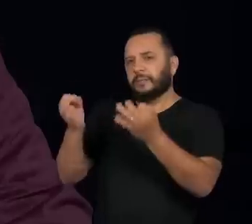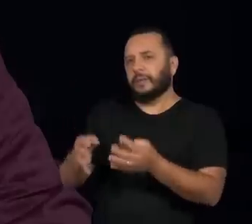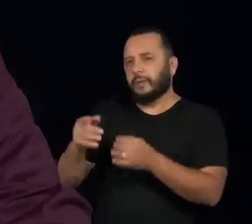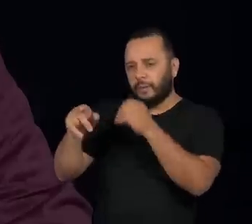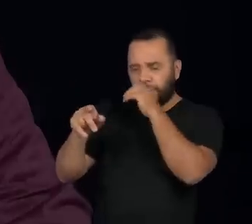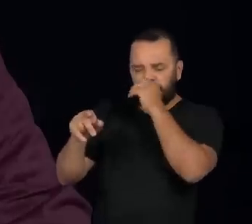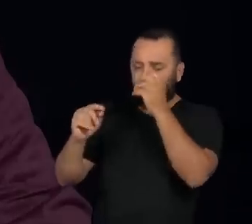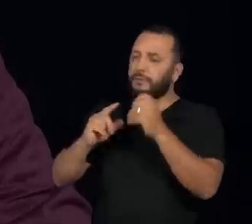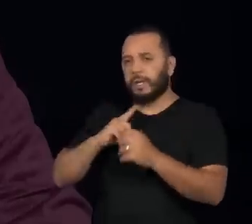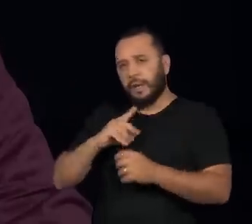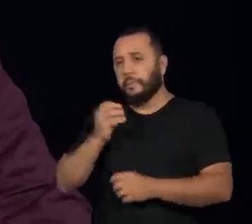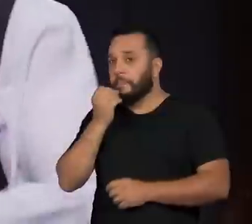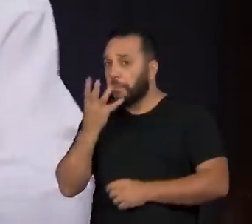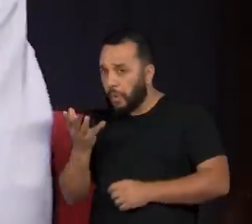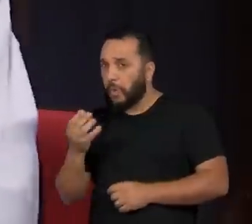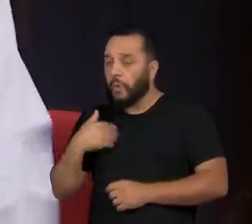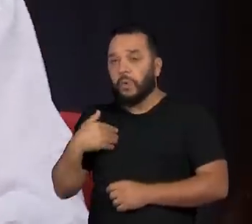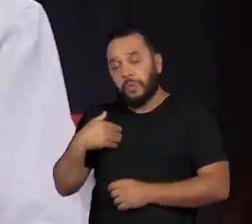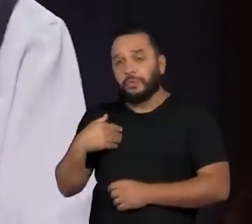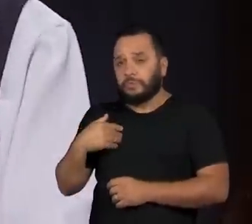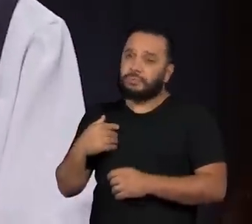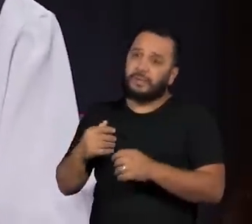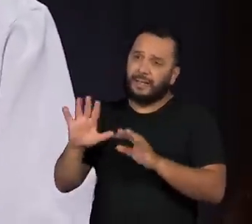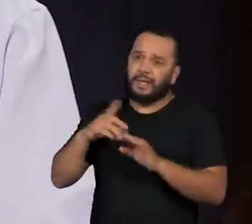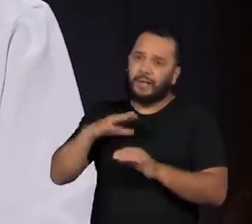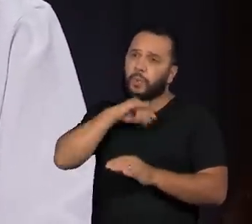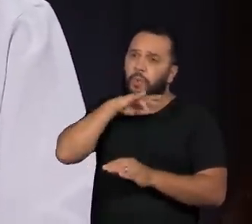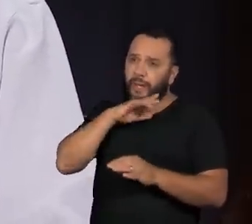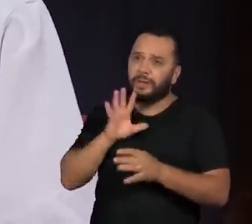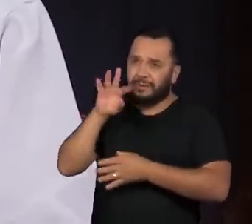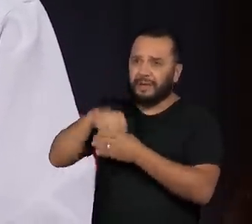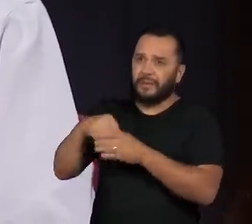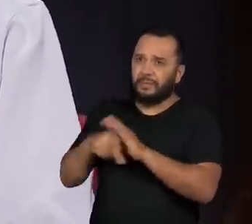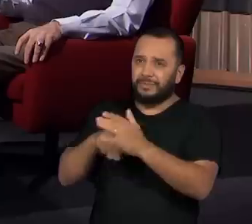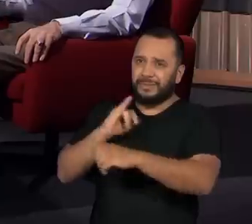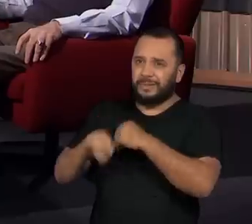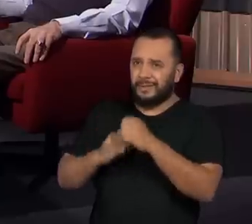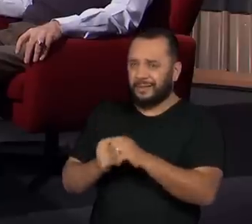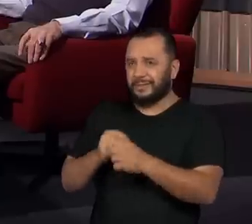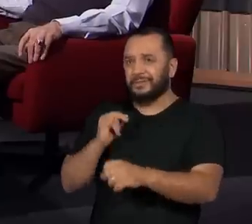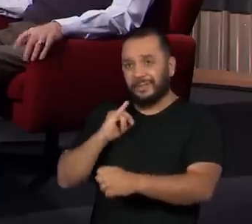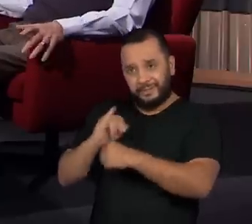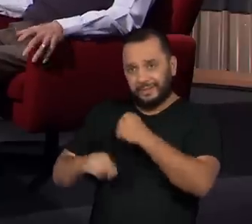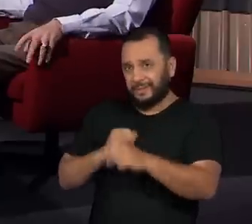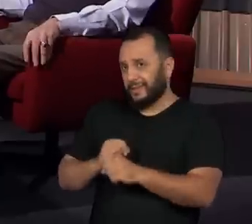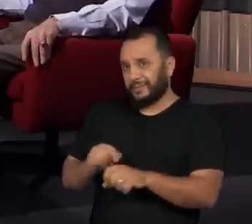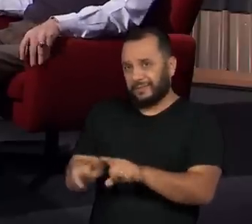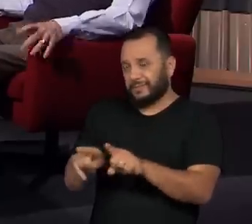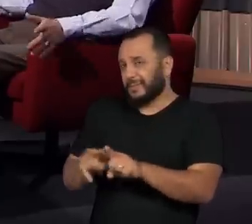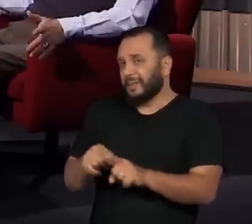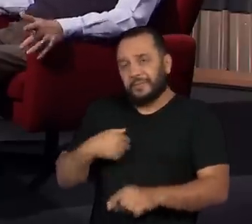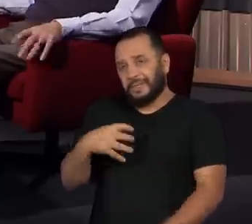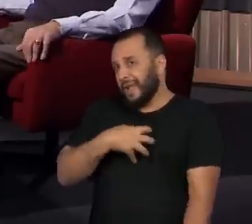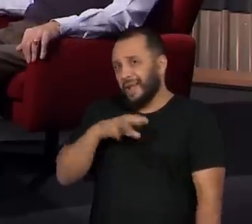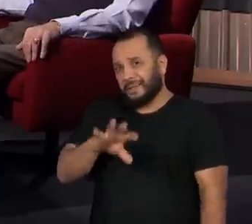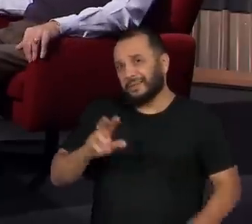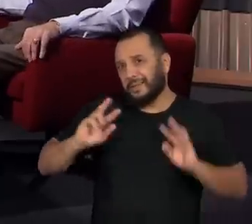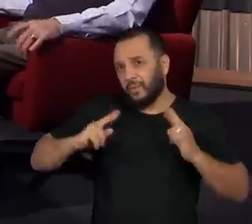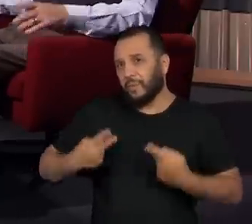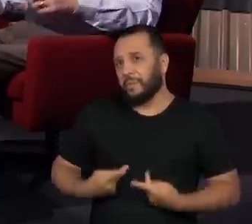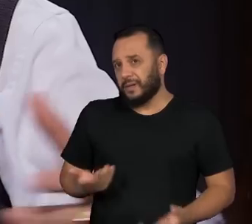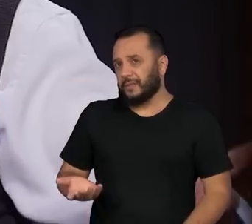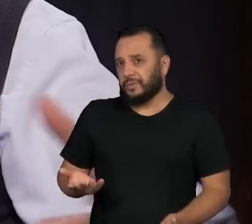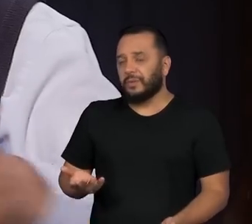crescem coisas boas caras tem coisas não tão boas etc e tal e e cá entre nós até uma tendência humana meio ruim na história que é o comodismo